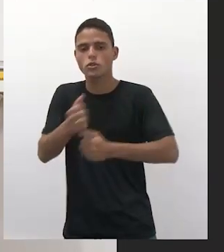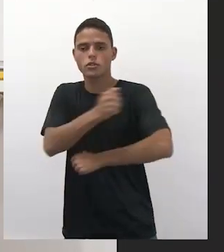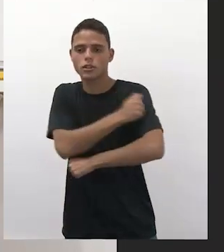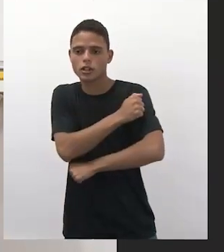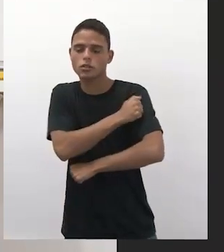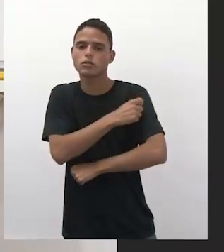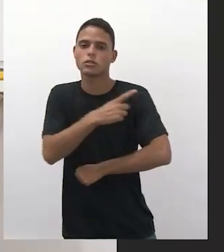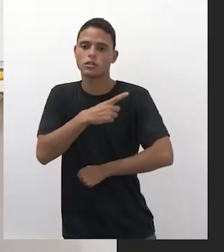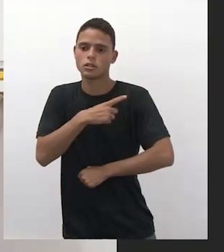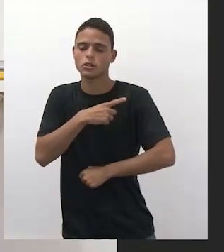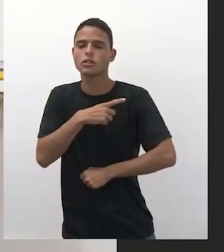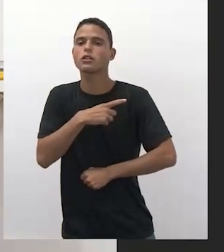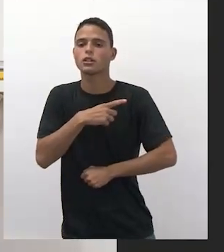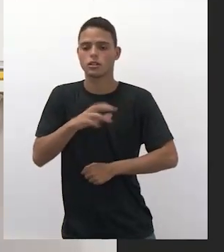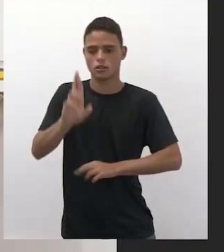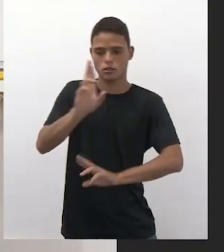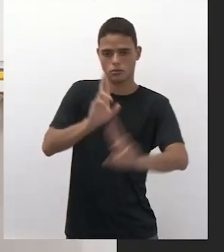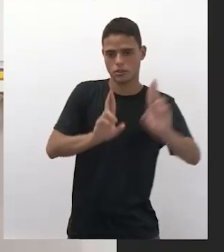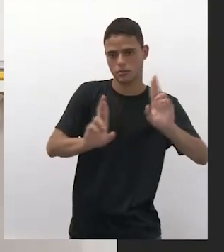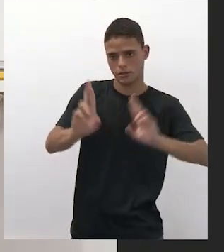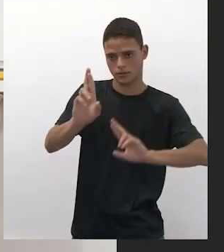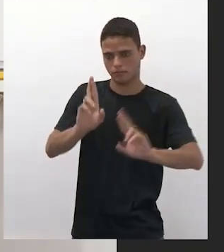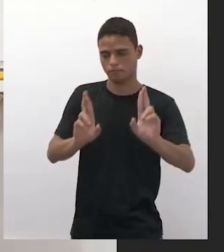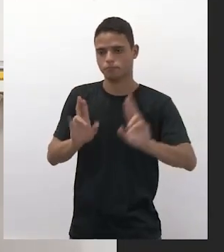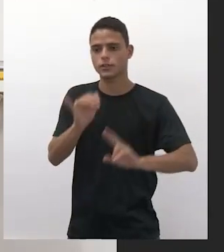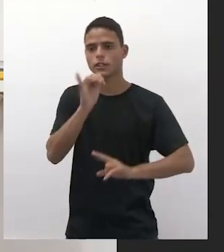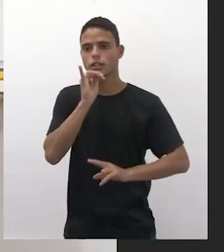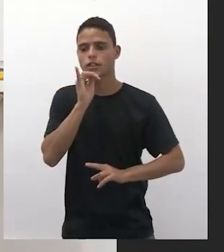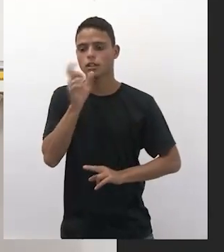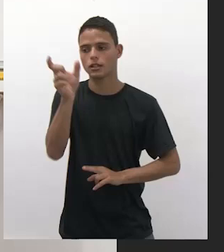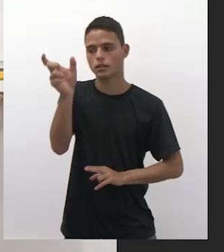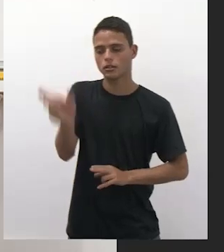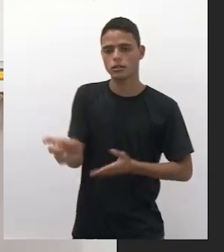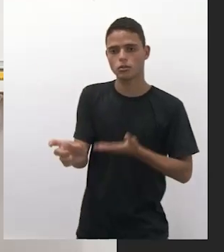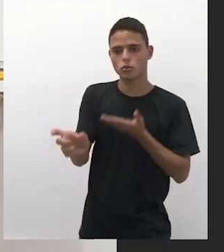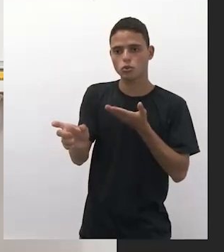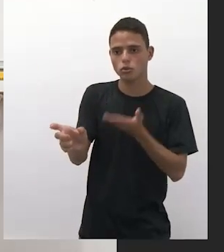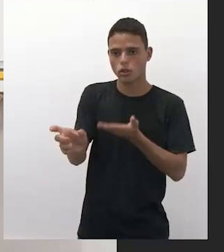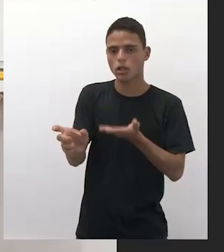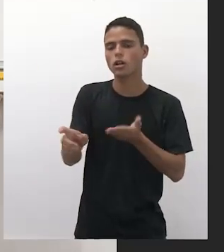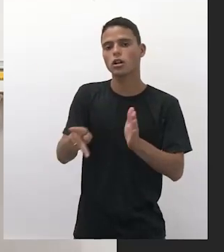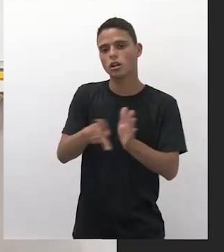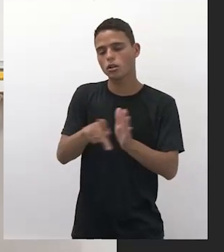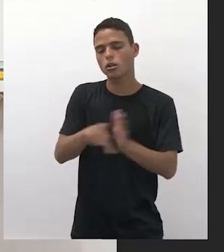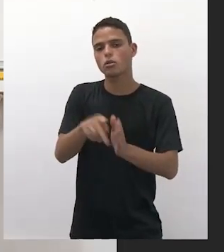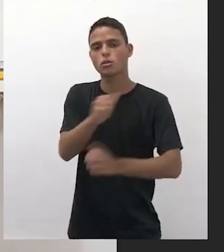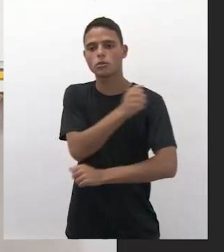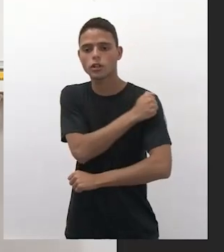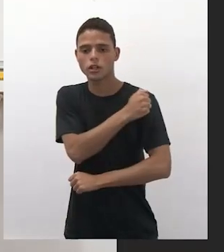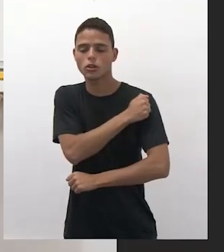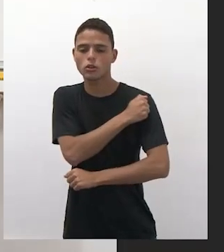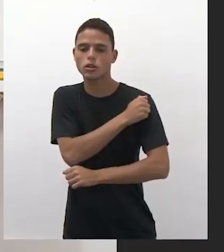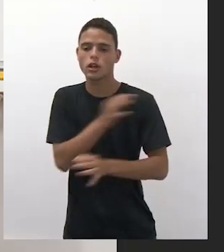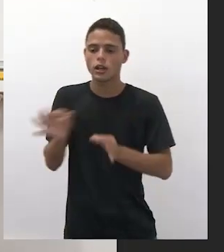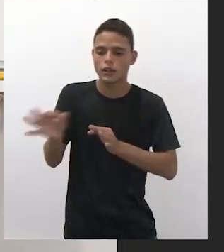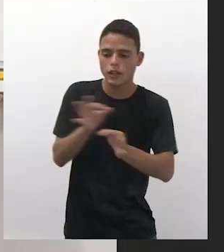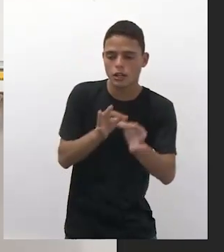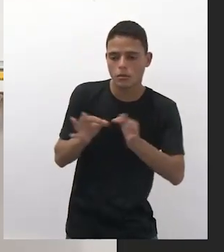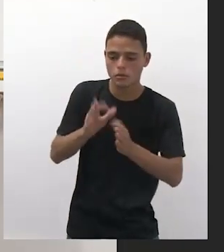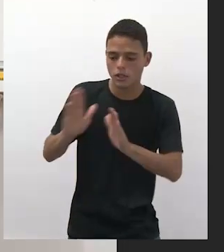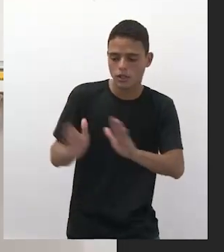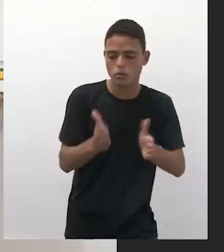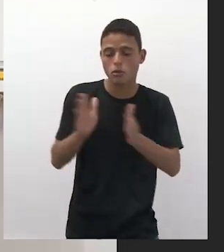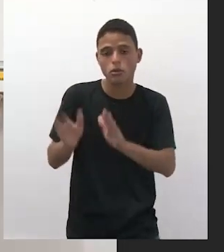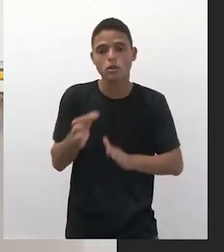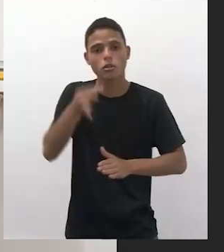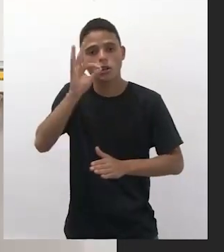aluno que ficou com a equipe dele por conta das receitas e da produção do café, teve o